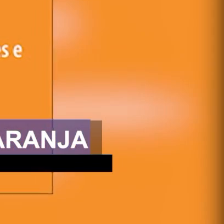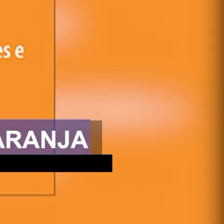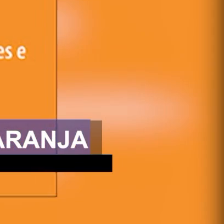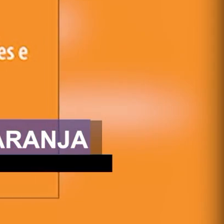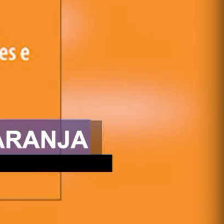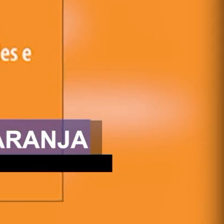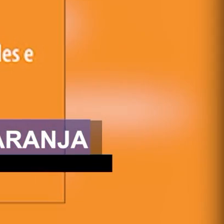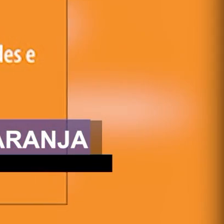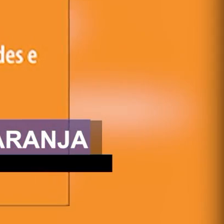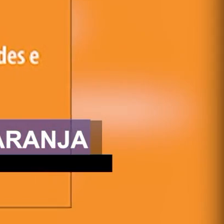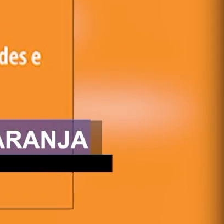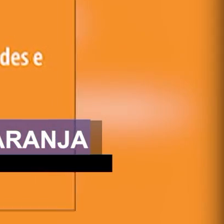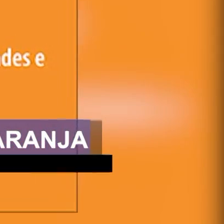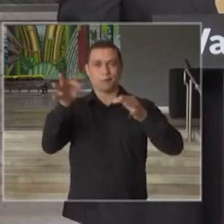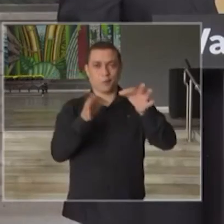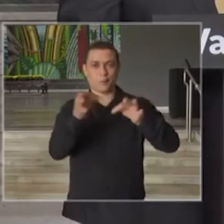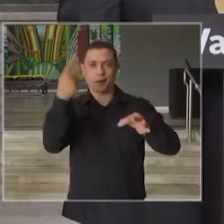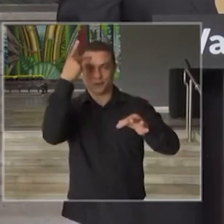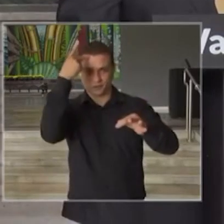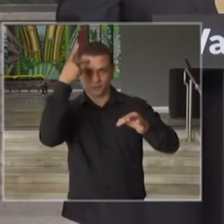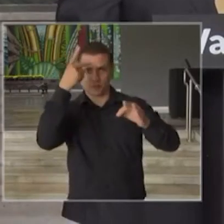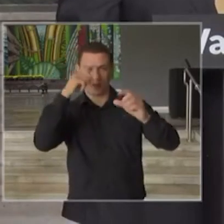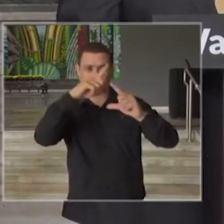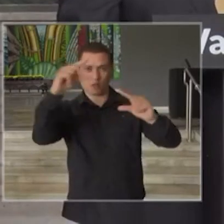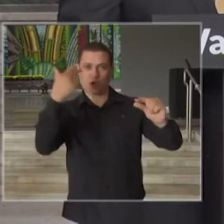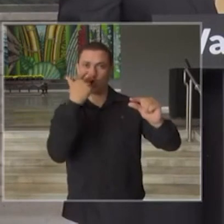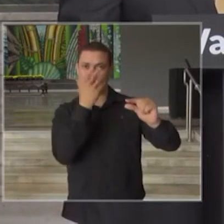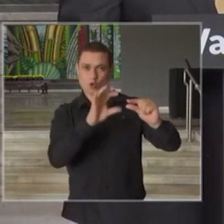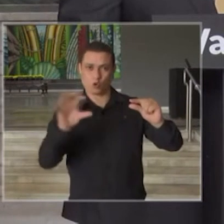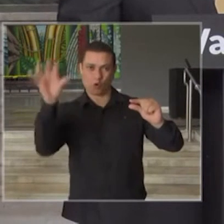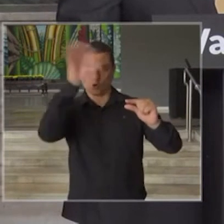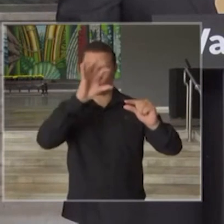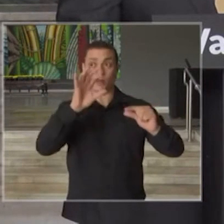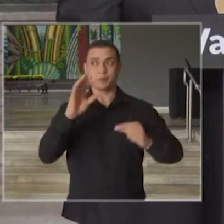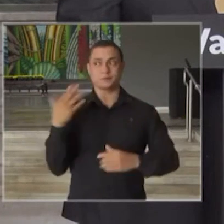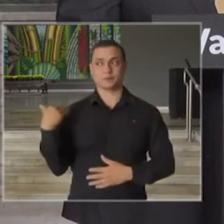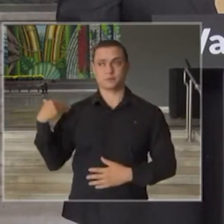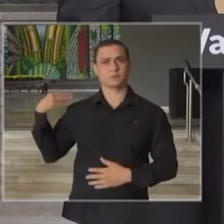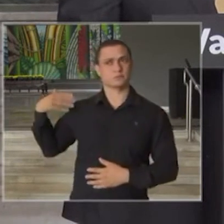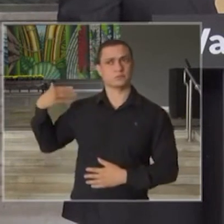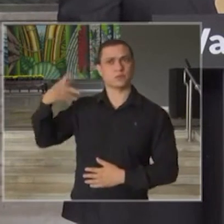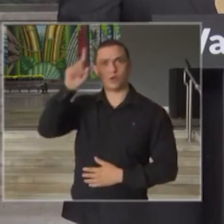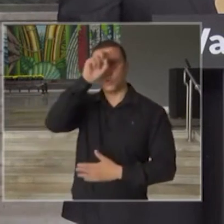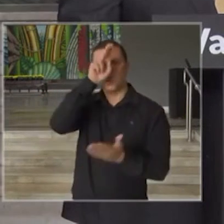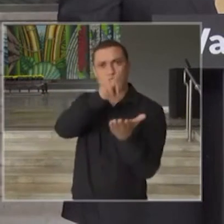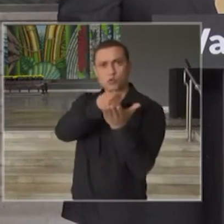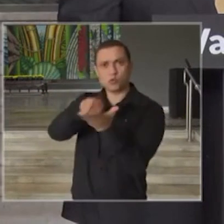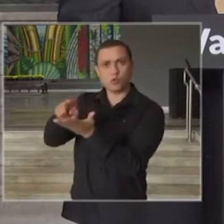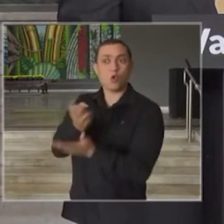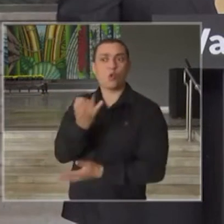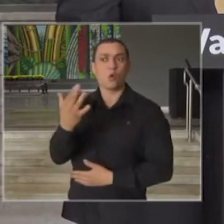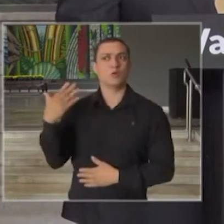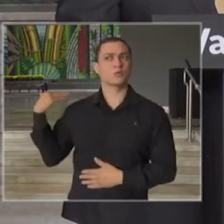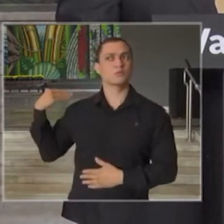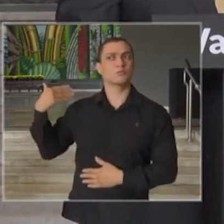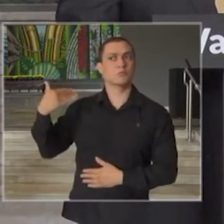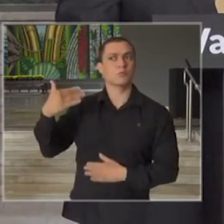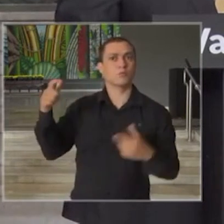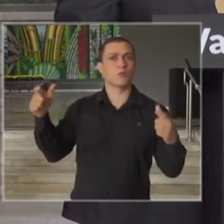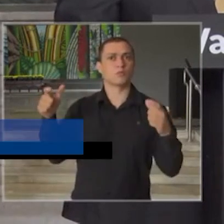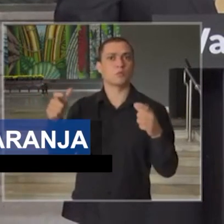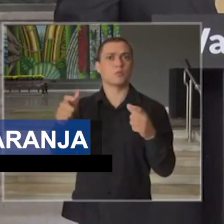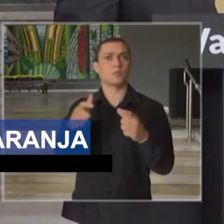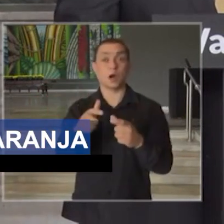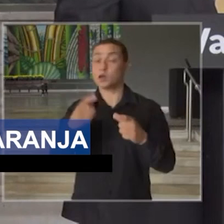atender as medidas da fase laranja tivemos felizmente queda no número de internações em todo o